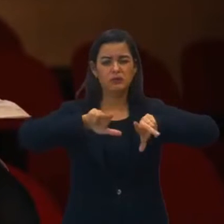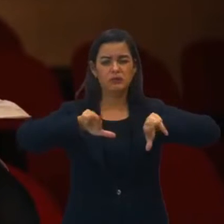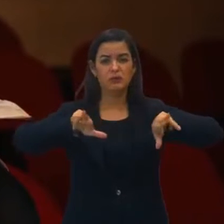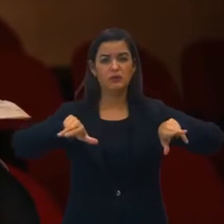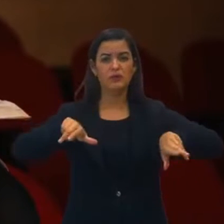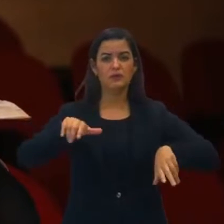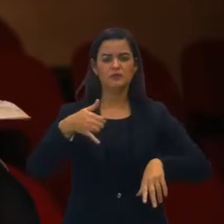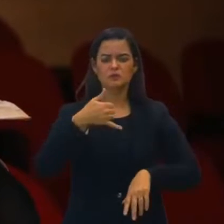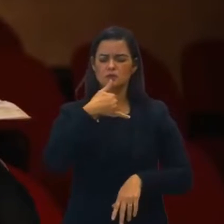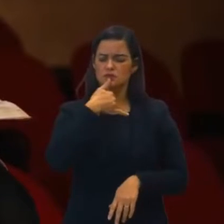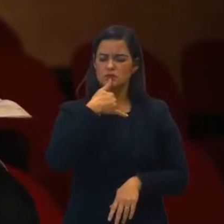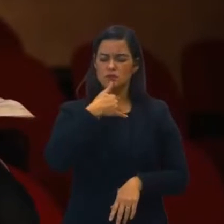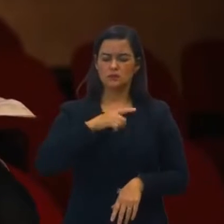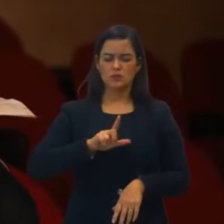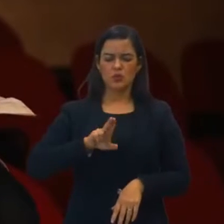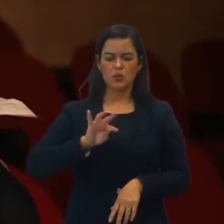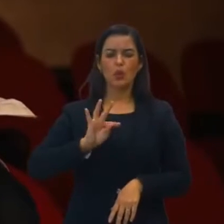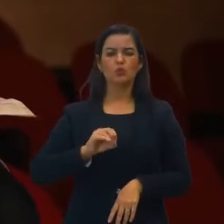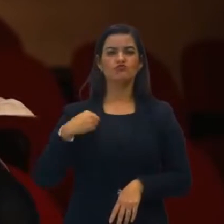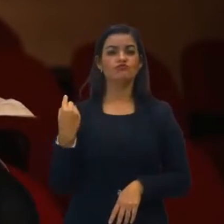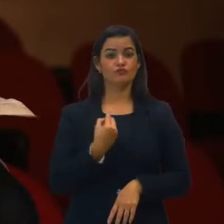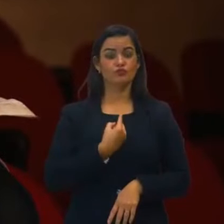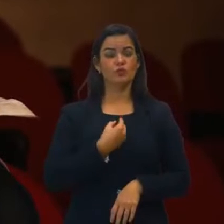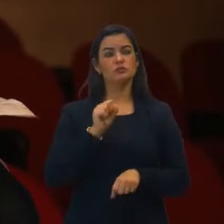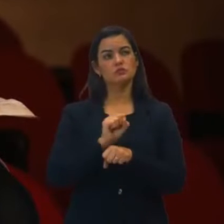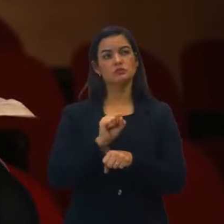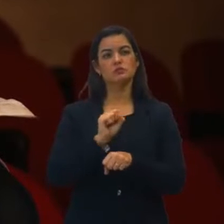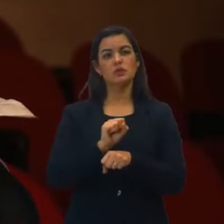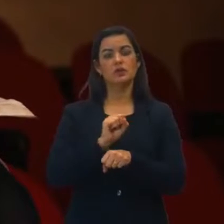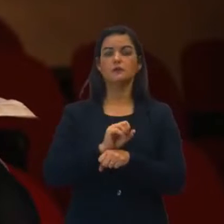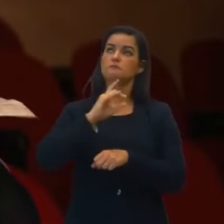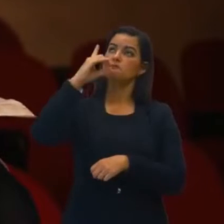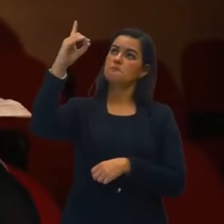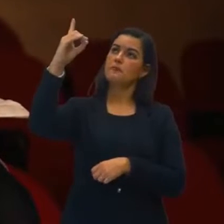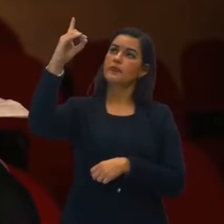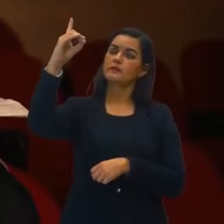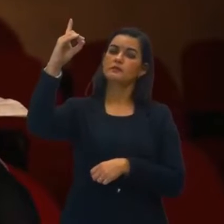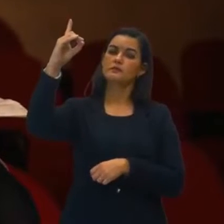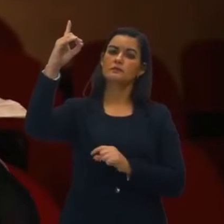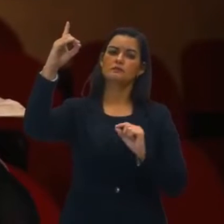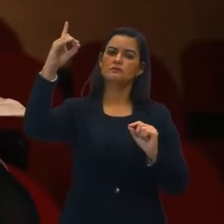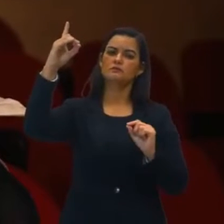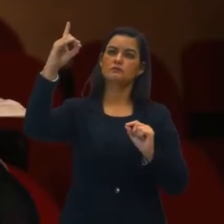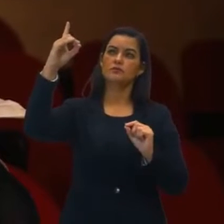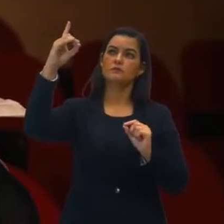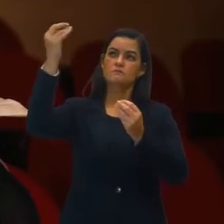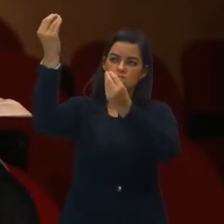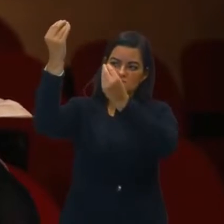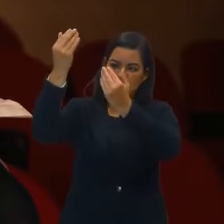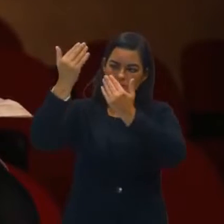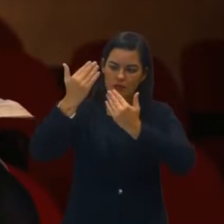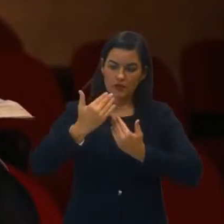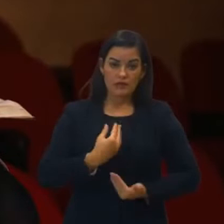luto, é que nós aguardamos da parte de Deus um poderoso avivamento espiritual.